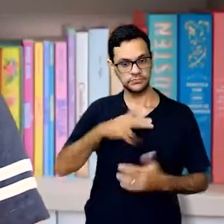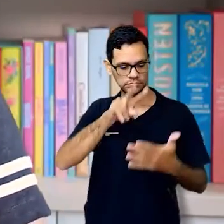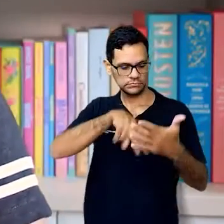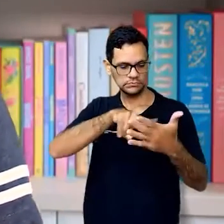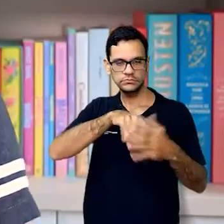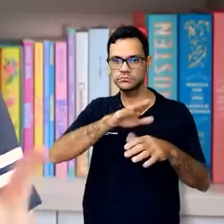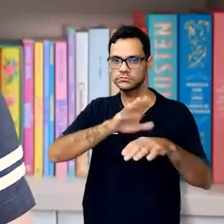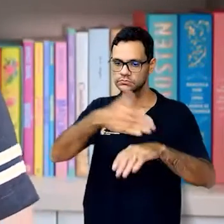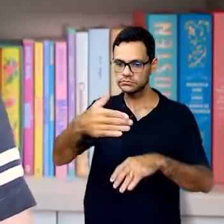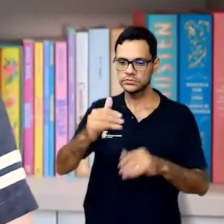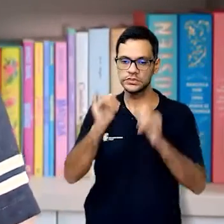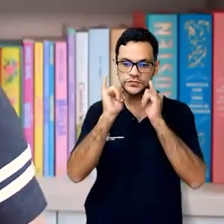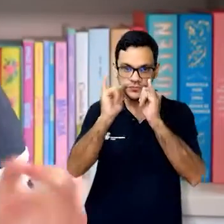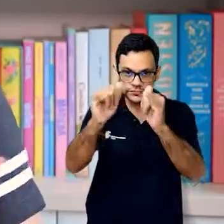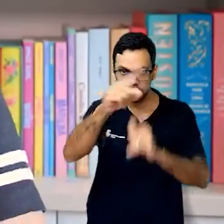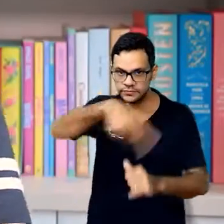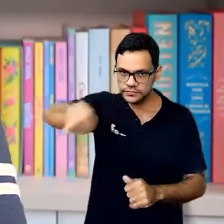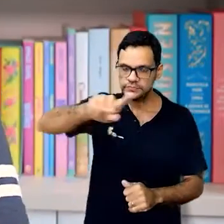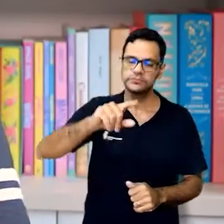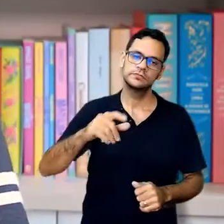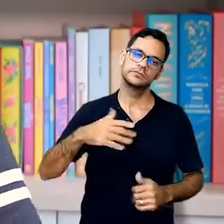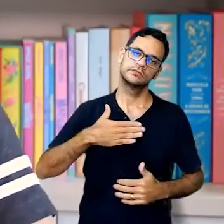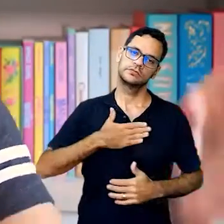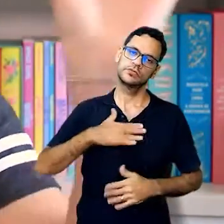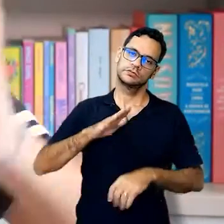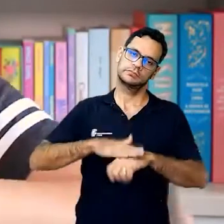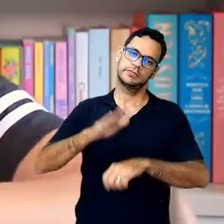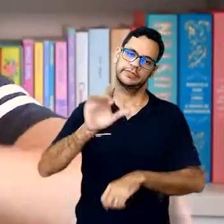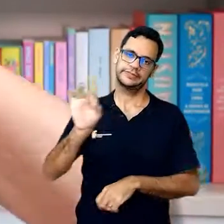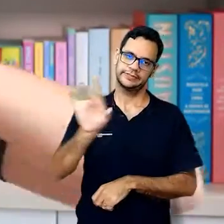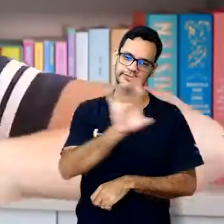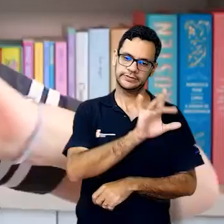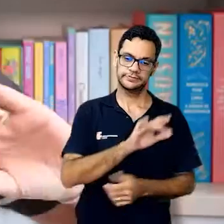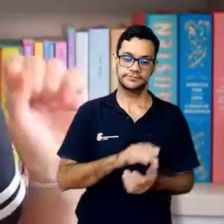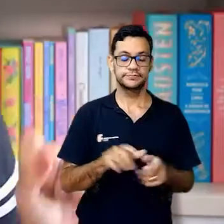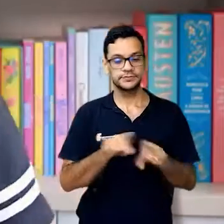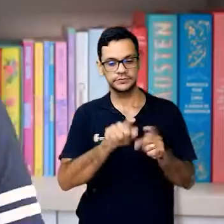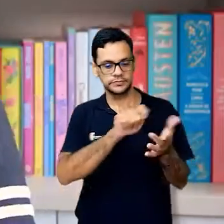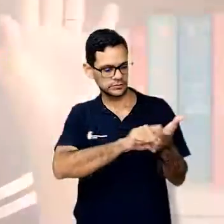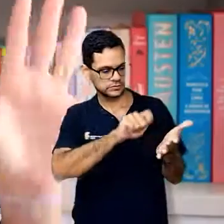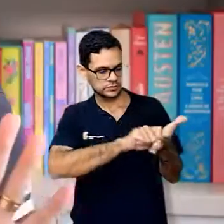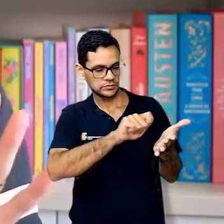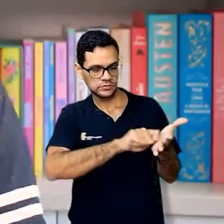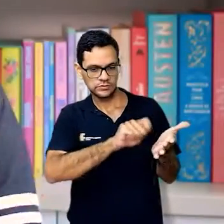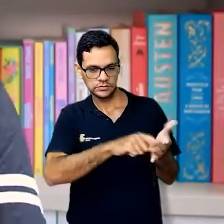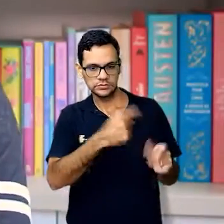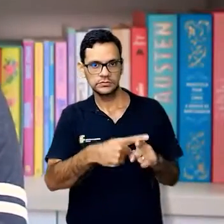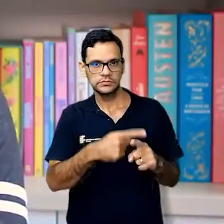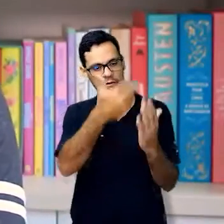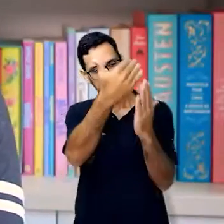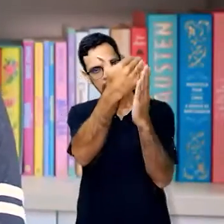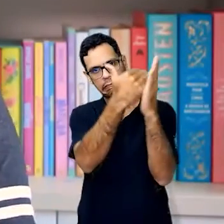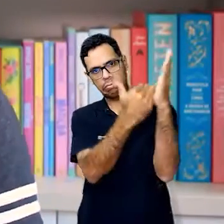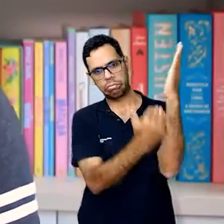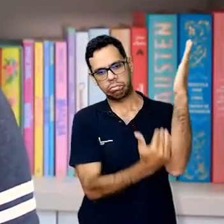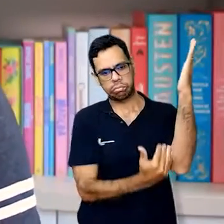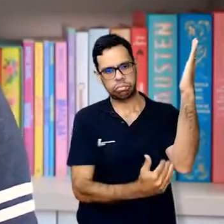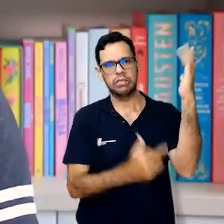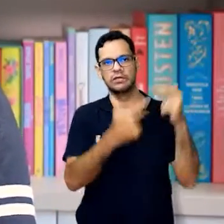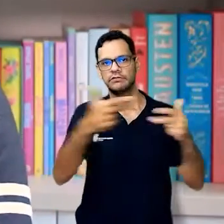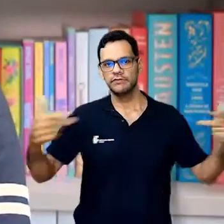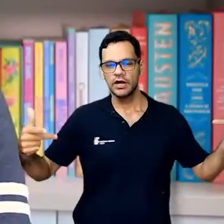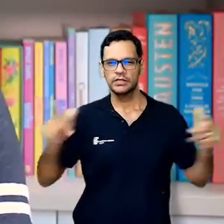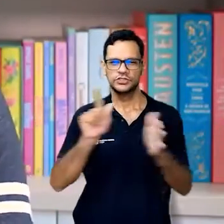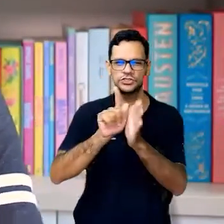pessoal, né, são os gêneros que eu mais leio, e aí eu vou contar pra vocês então quais são os favoritos dentro de cada um desses gêneros. Eu até anotei aqui, gente, porque, assim, é